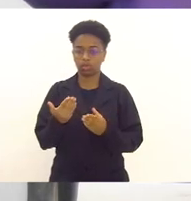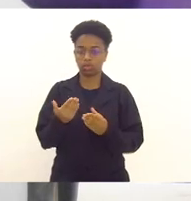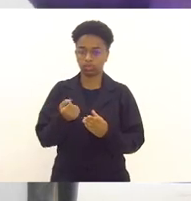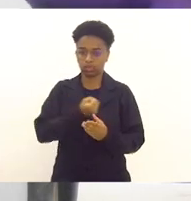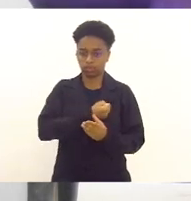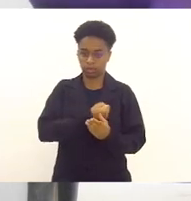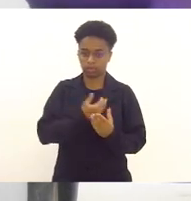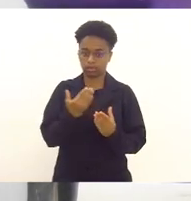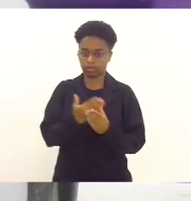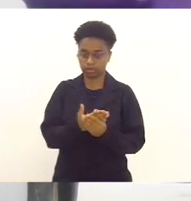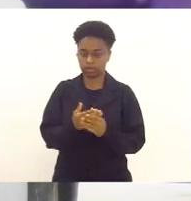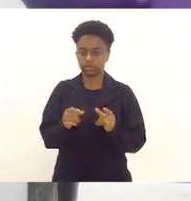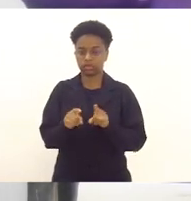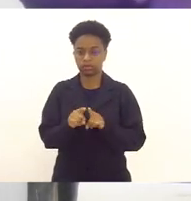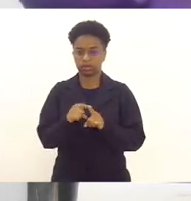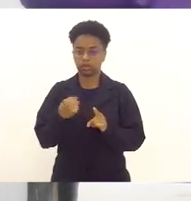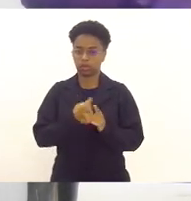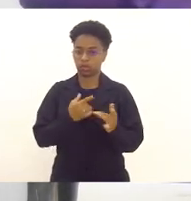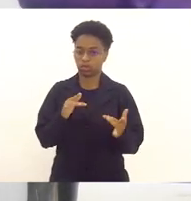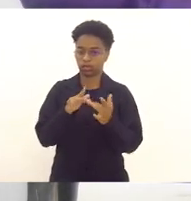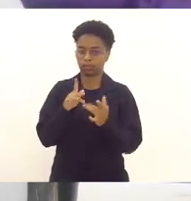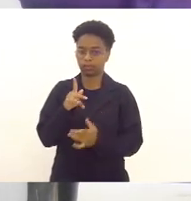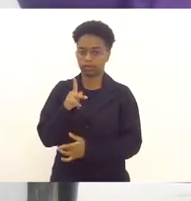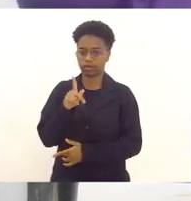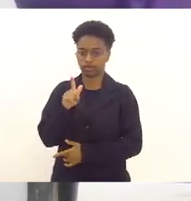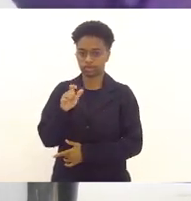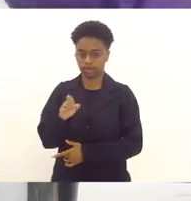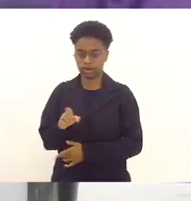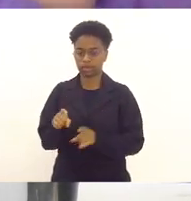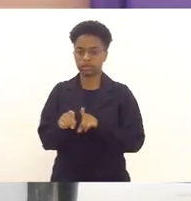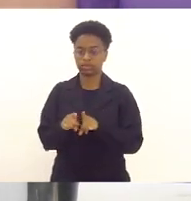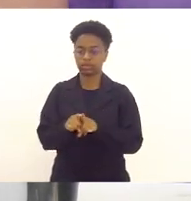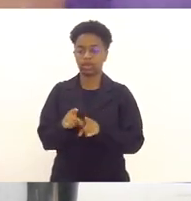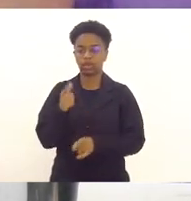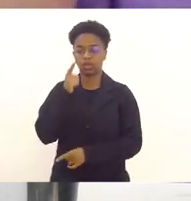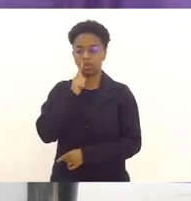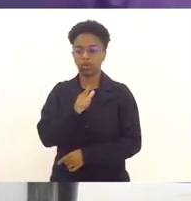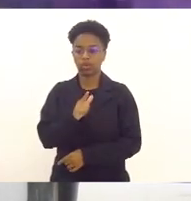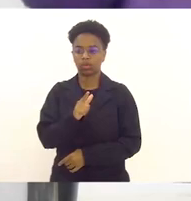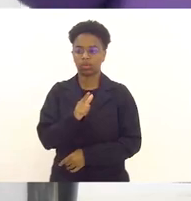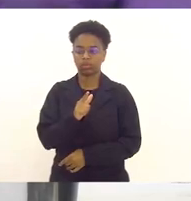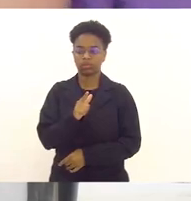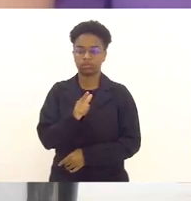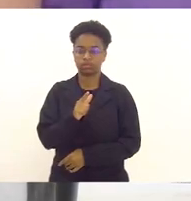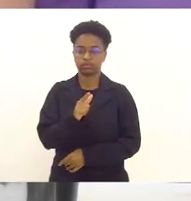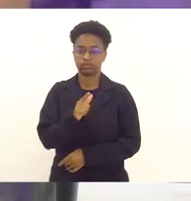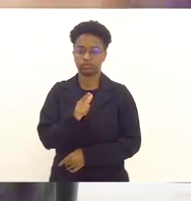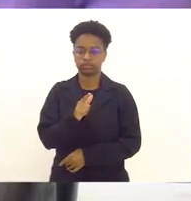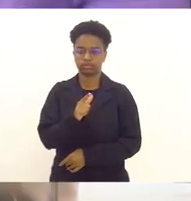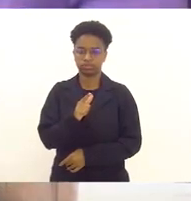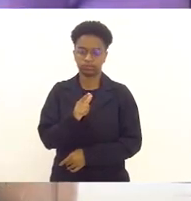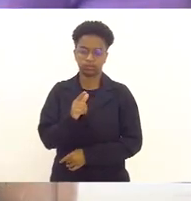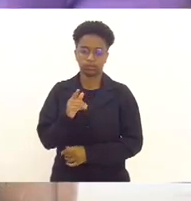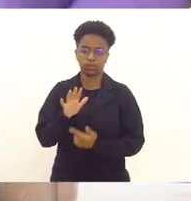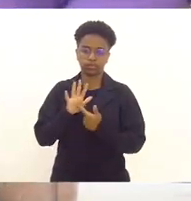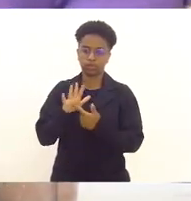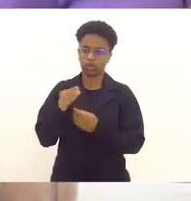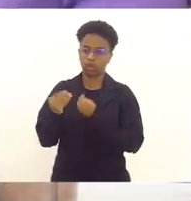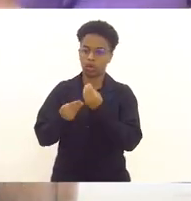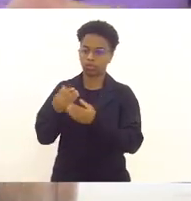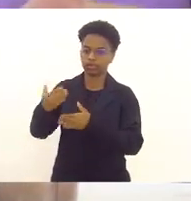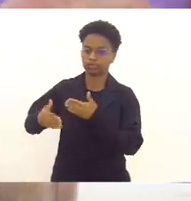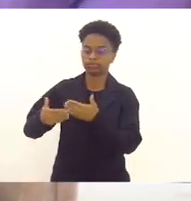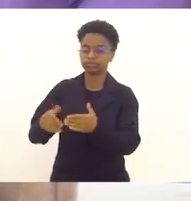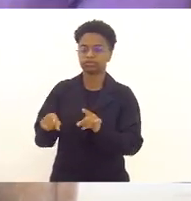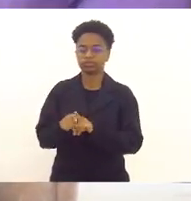a pge e a gente vai vai com certeza dá dá um andamento a esse procedimento e